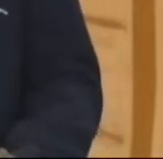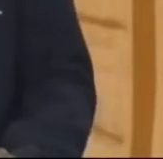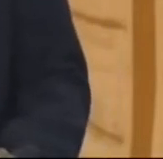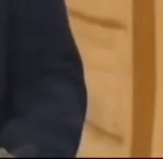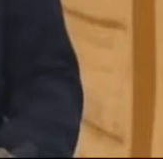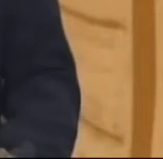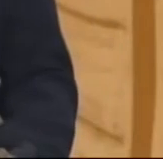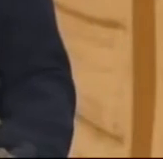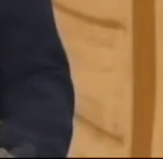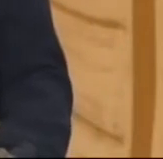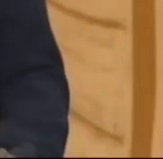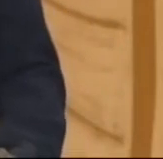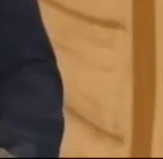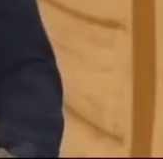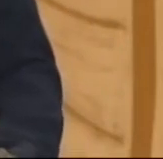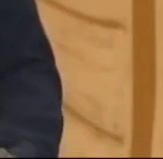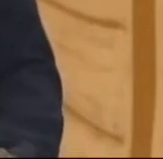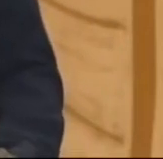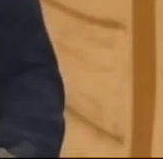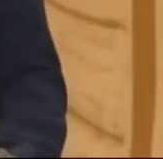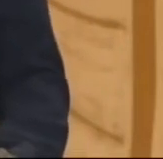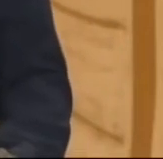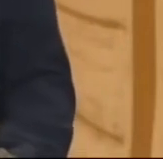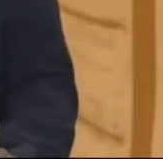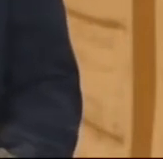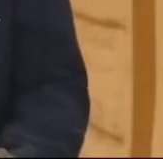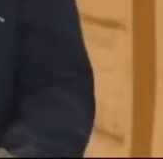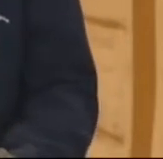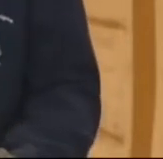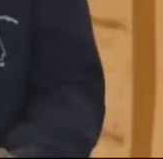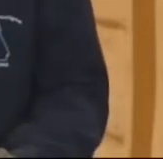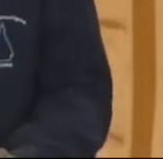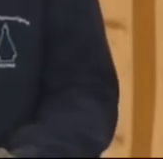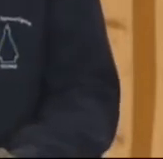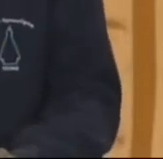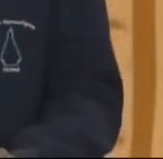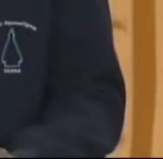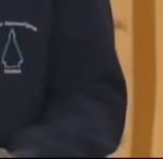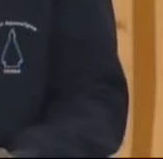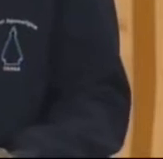Seu louvor estará sempre em minha boca.